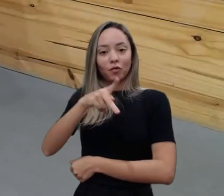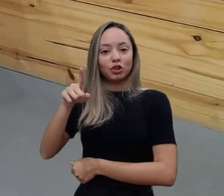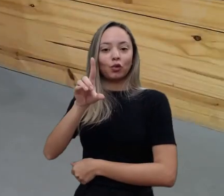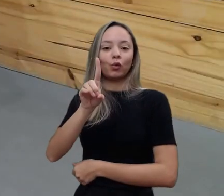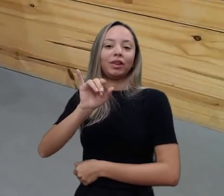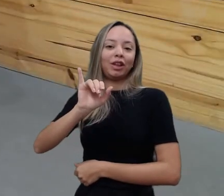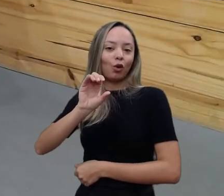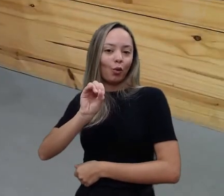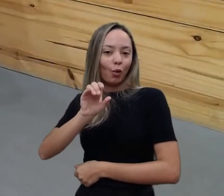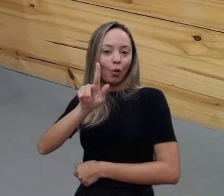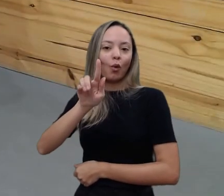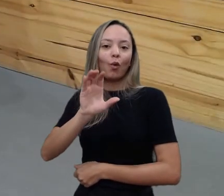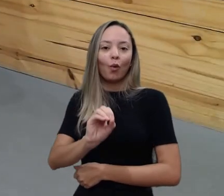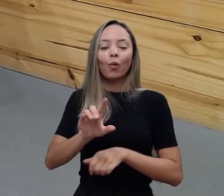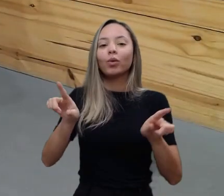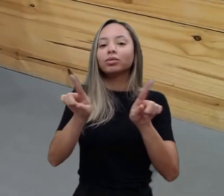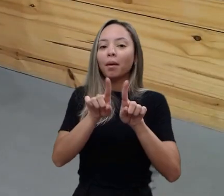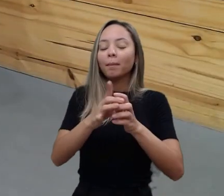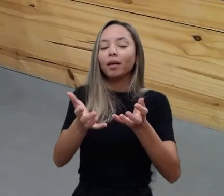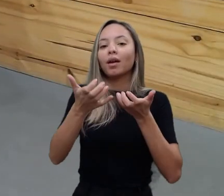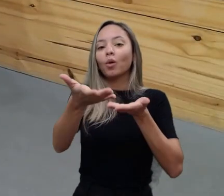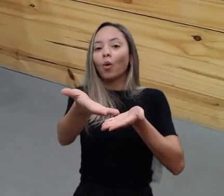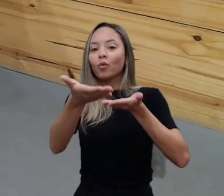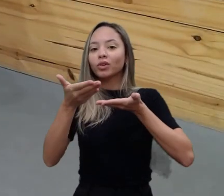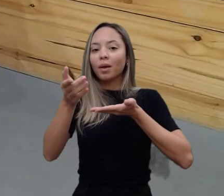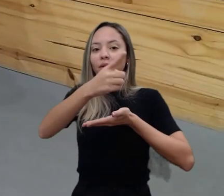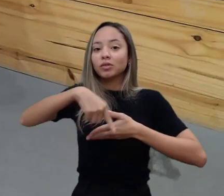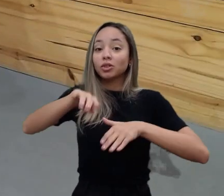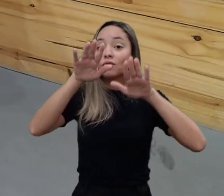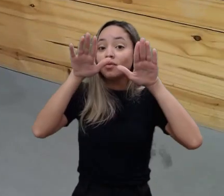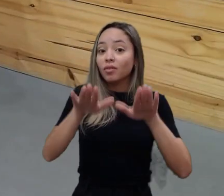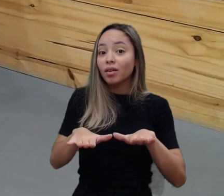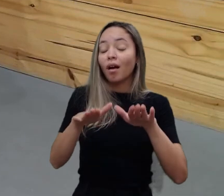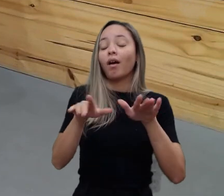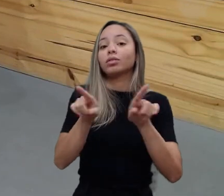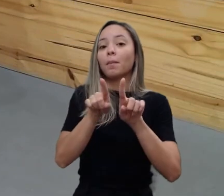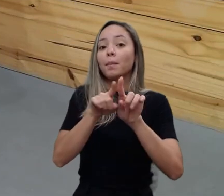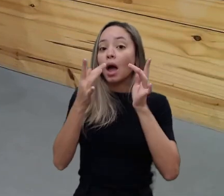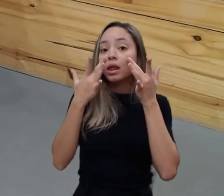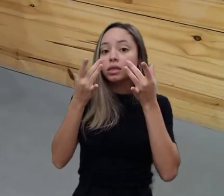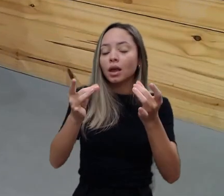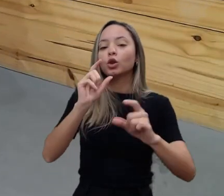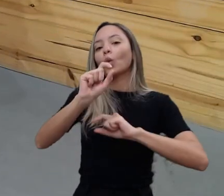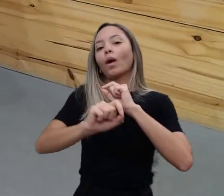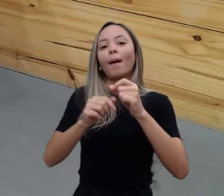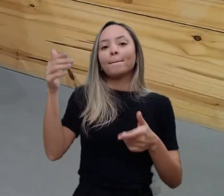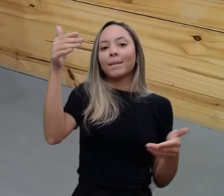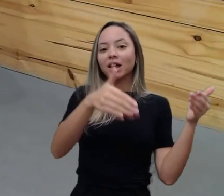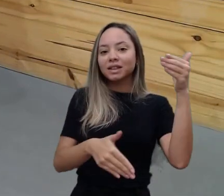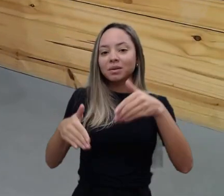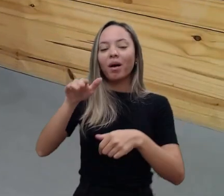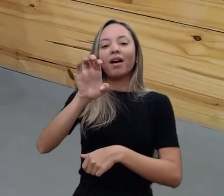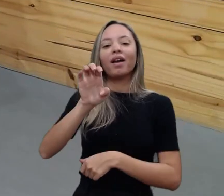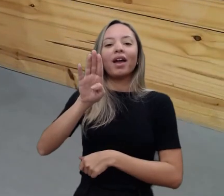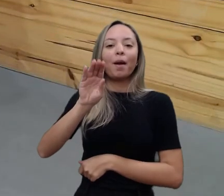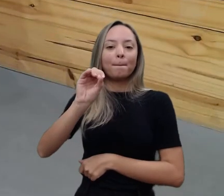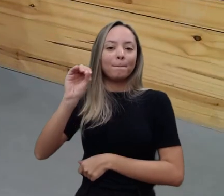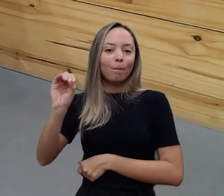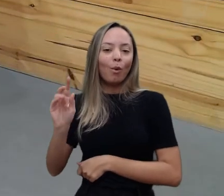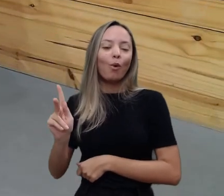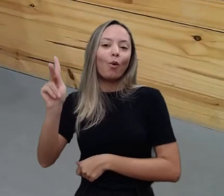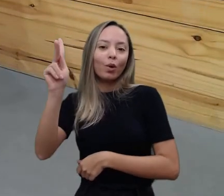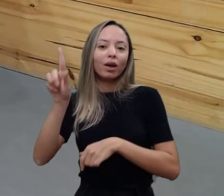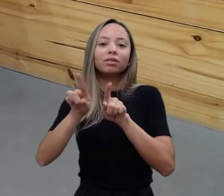do professor Diogo e convidar vocês para ficar aqui atento e a participar lá, ler nosso e-book, ver